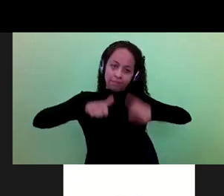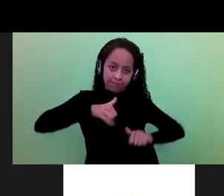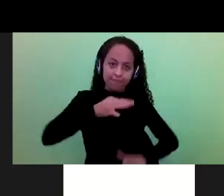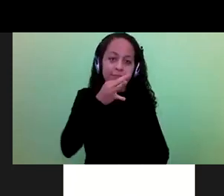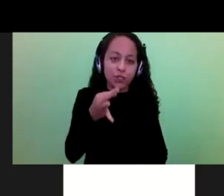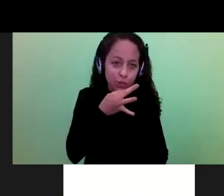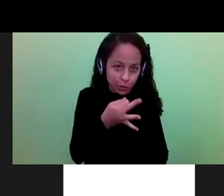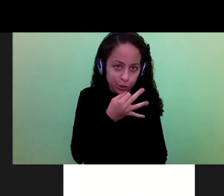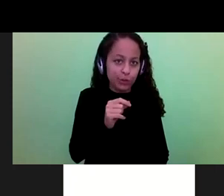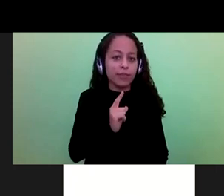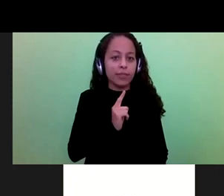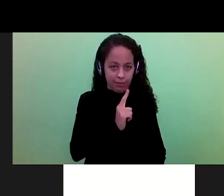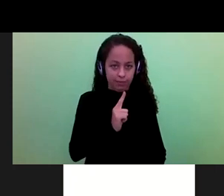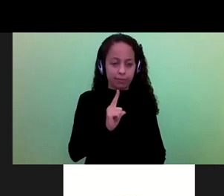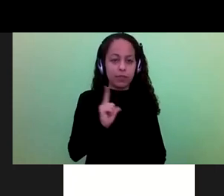considerarmos, não de maneira